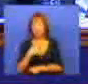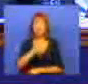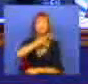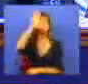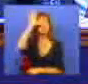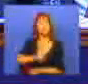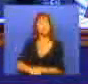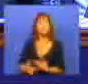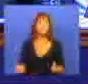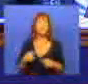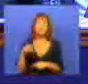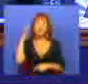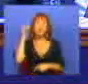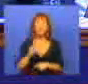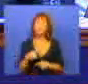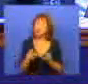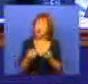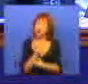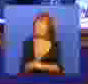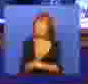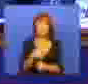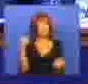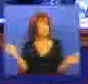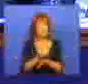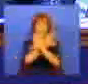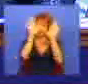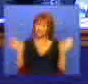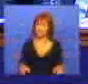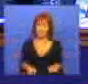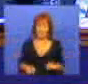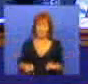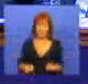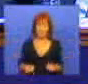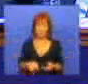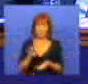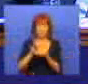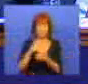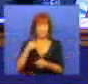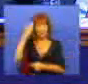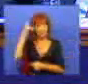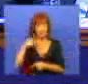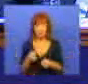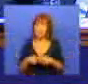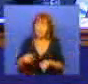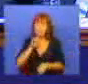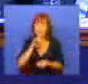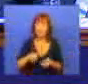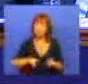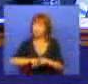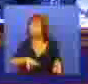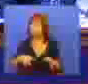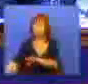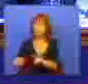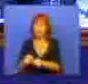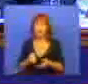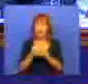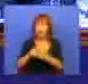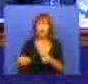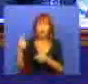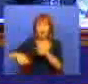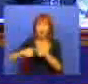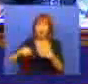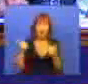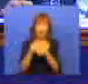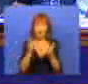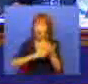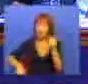Sr. Ministro, os números deste orçamento são claros. O montante previsto para a suposta revolução no apoio ao